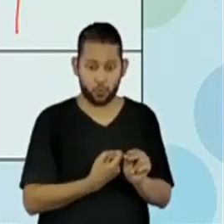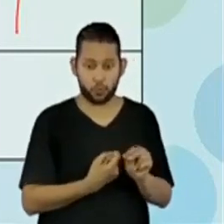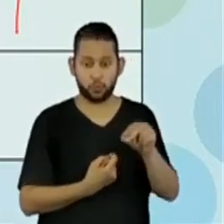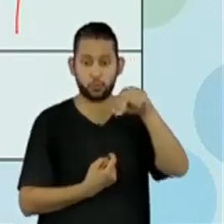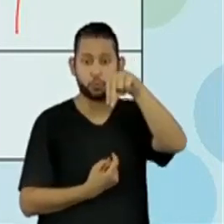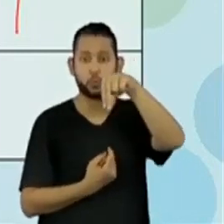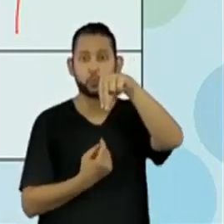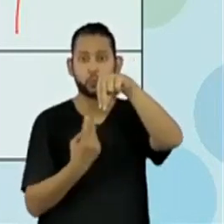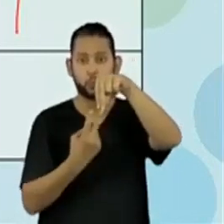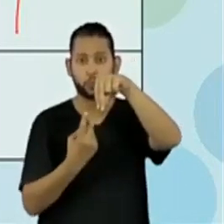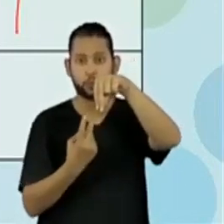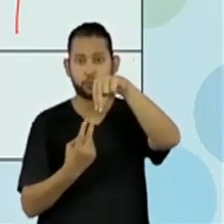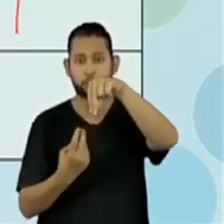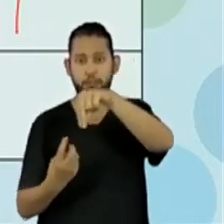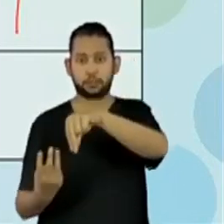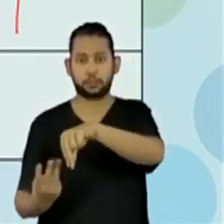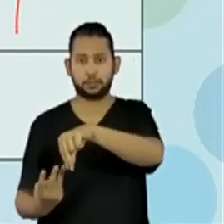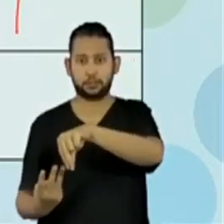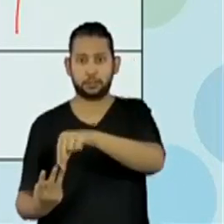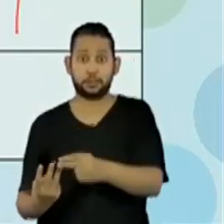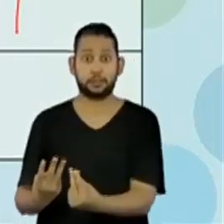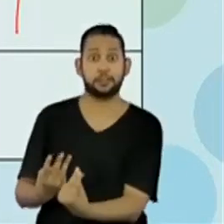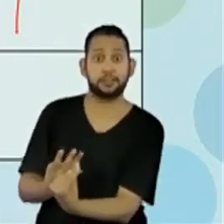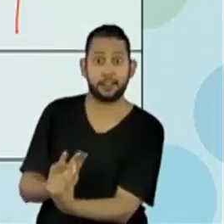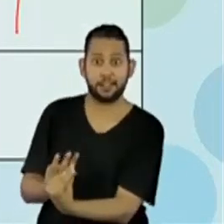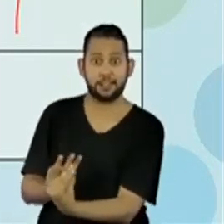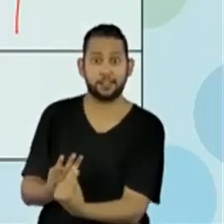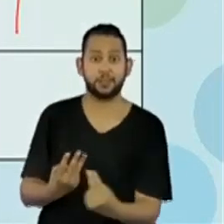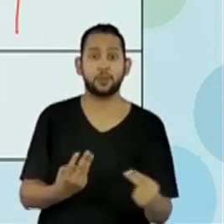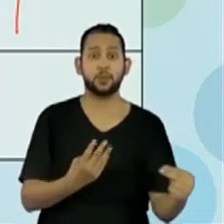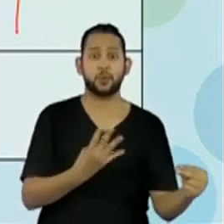4, 5, 6.